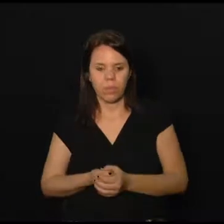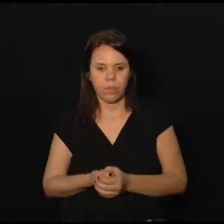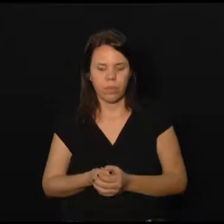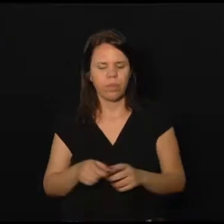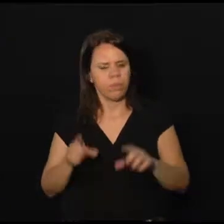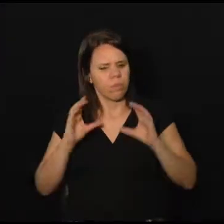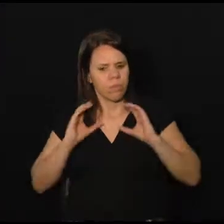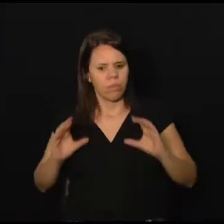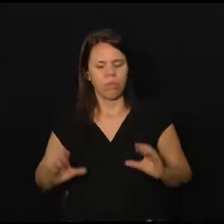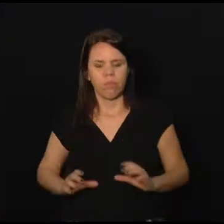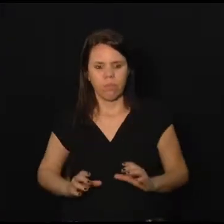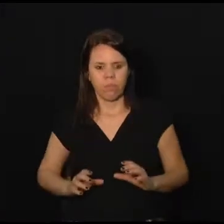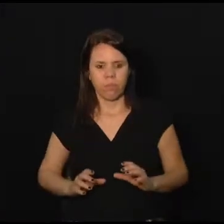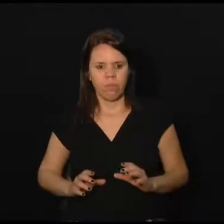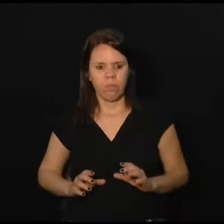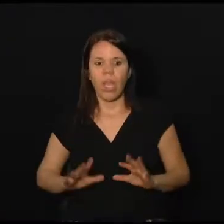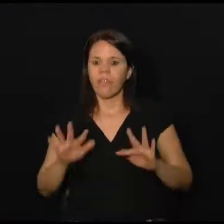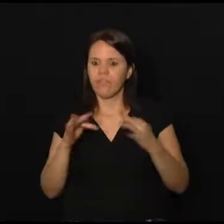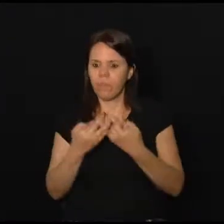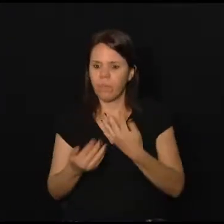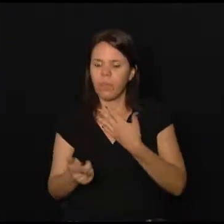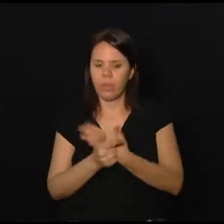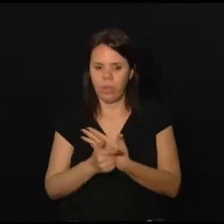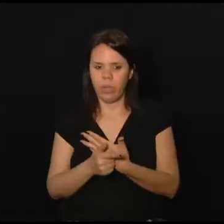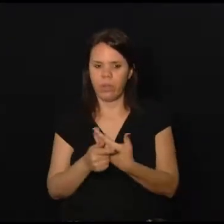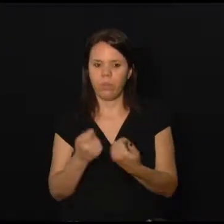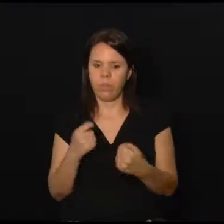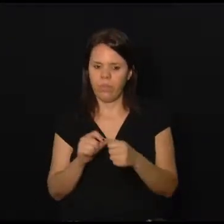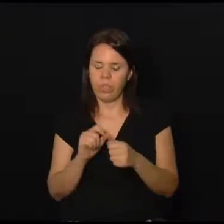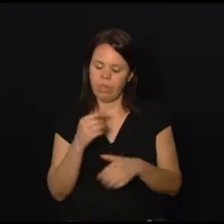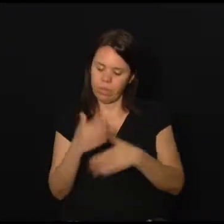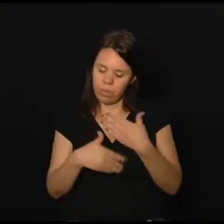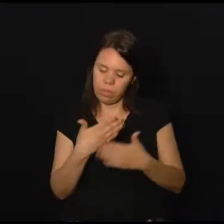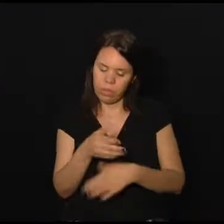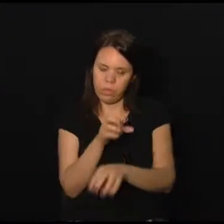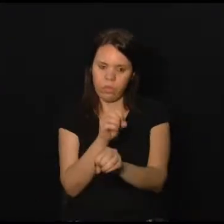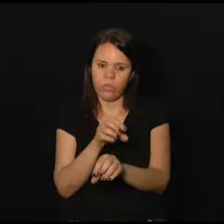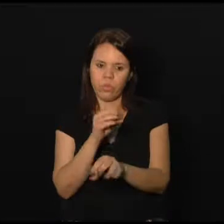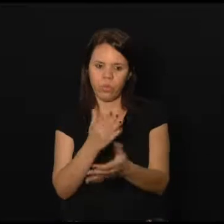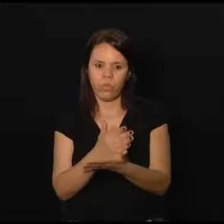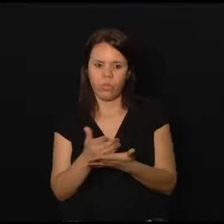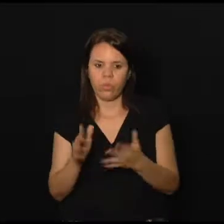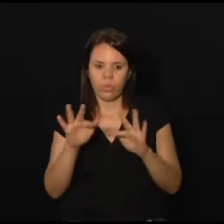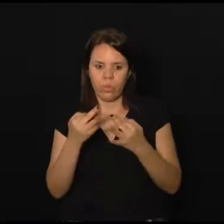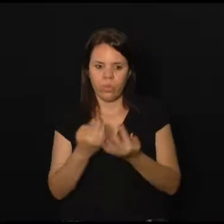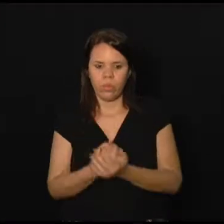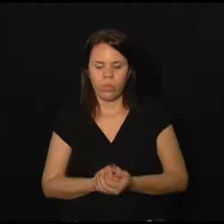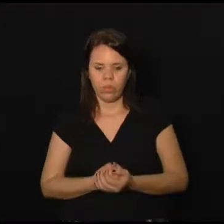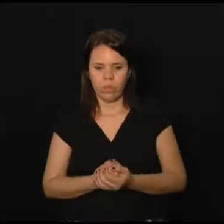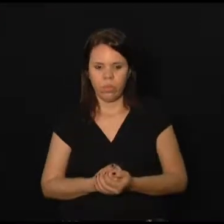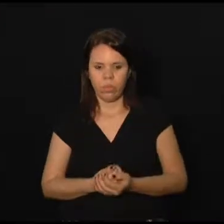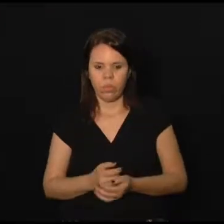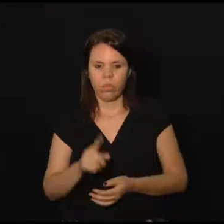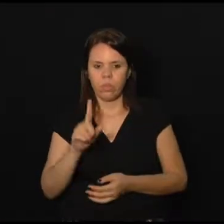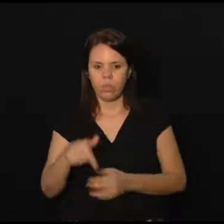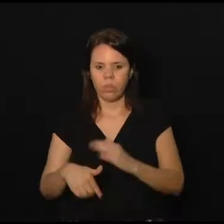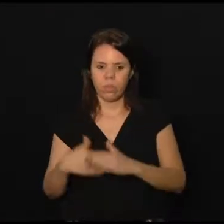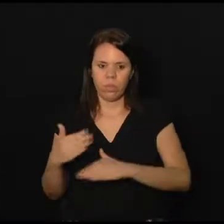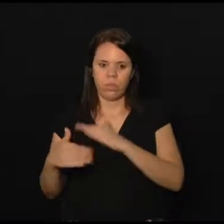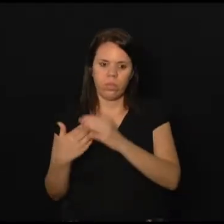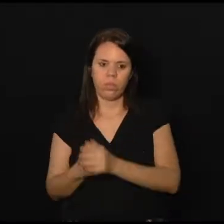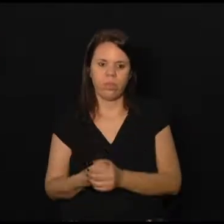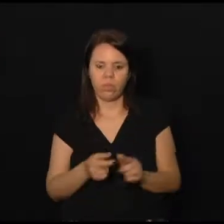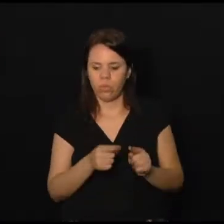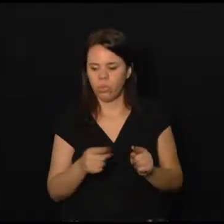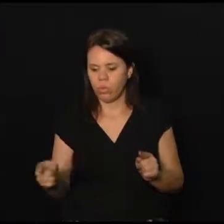disciplina. Então, a família, o processo educacional começa na família, para que isso seja desenvolvido no decorrer